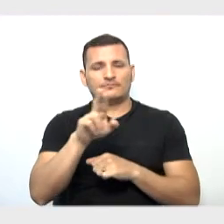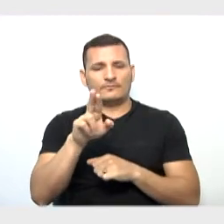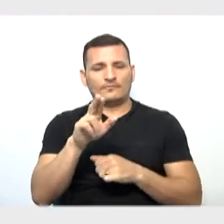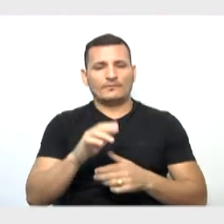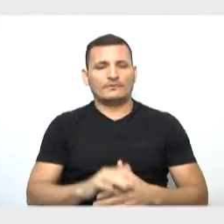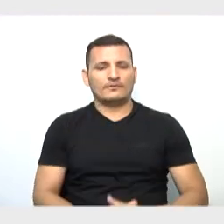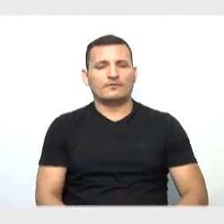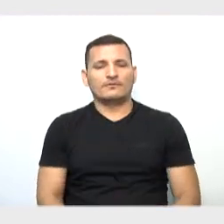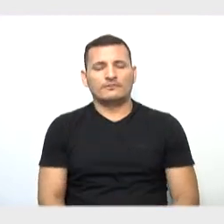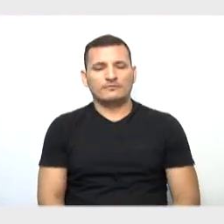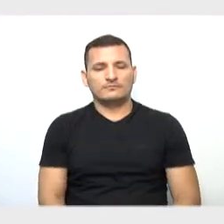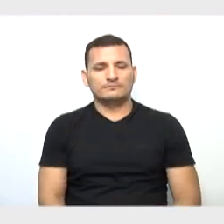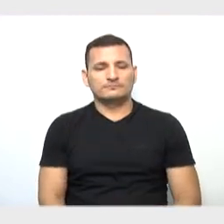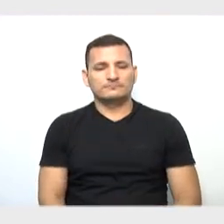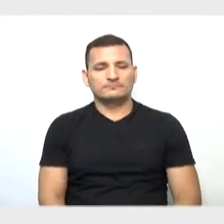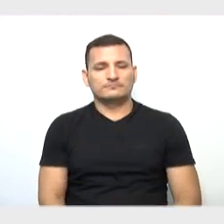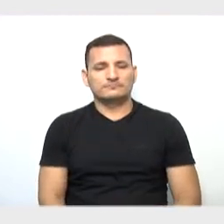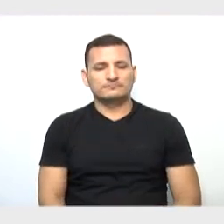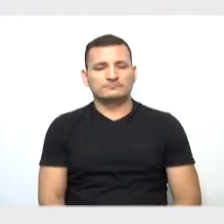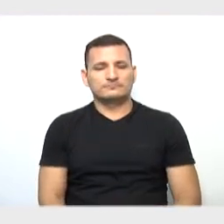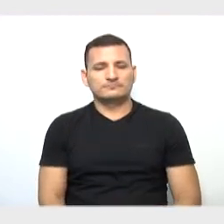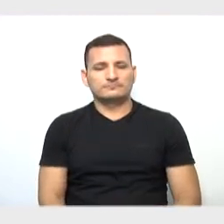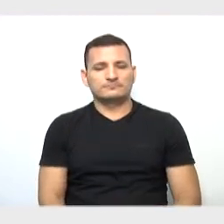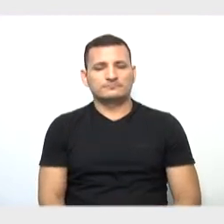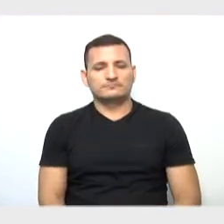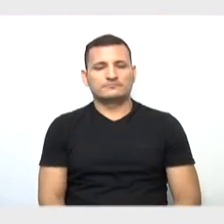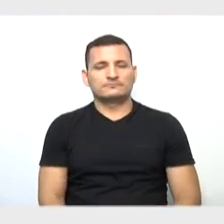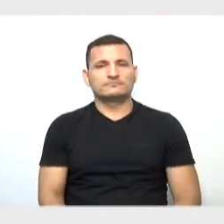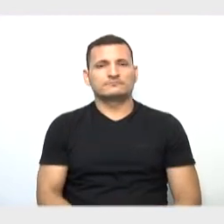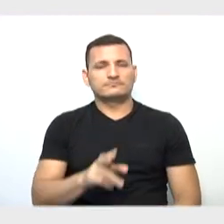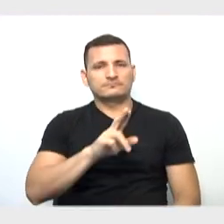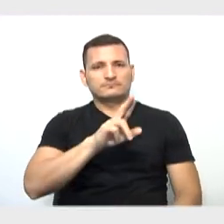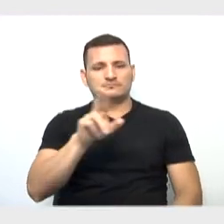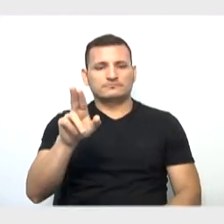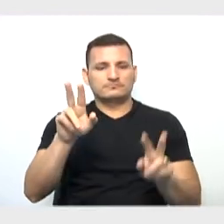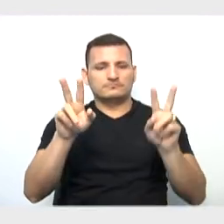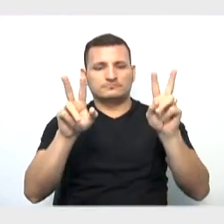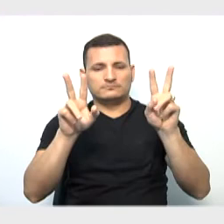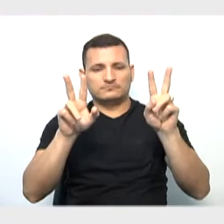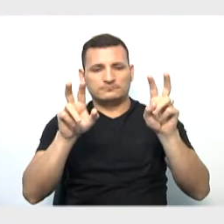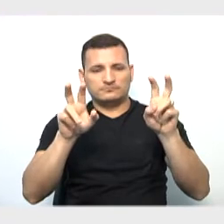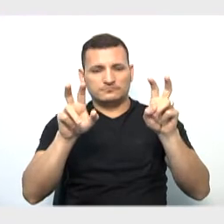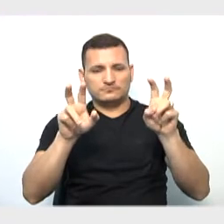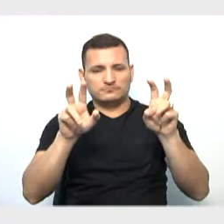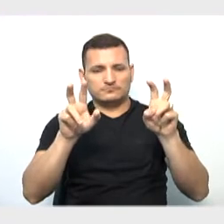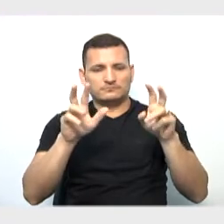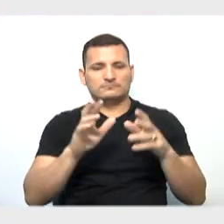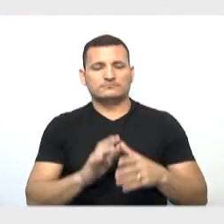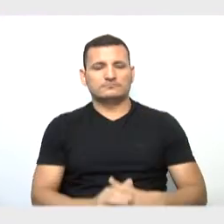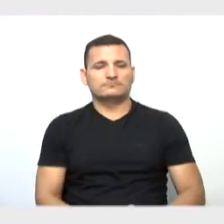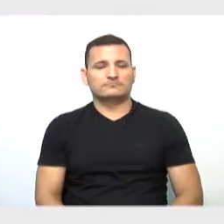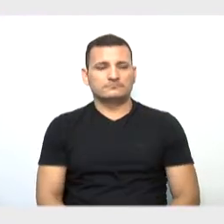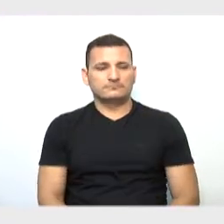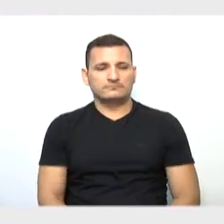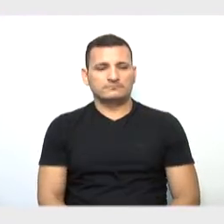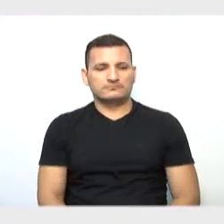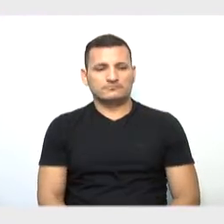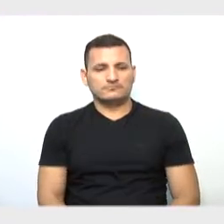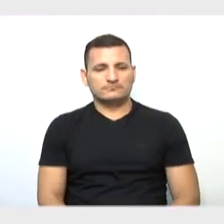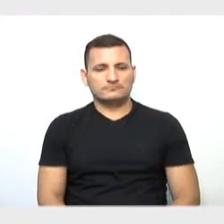primeiro JavaScript, tá? Nosso nome o título do nosso site, da página.